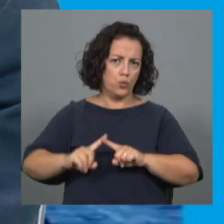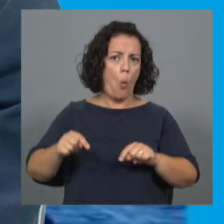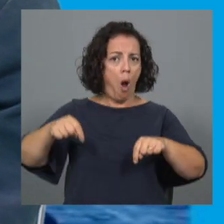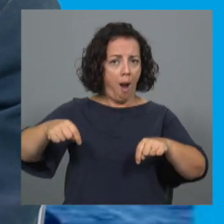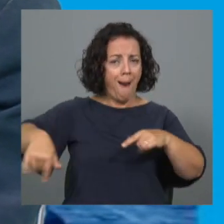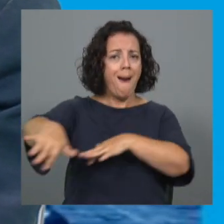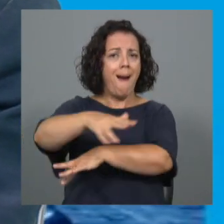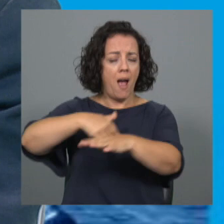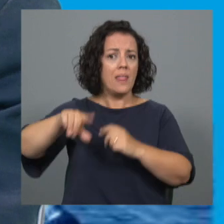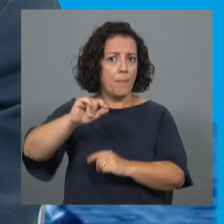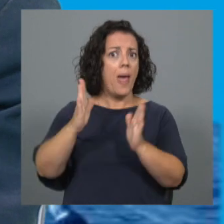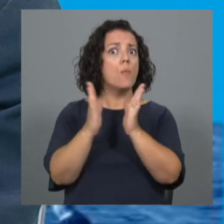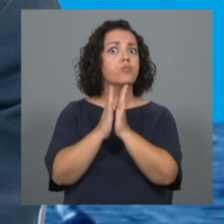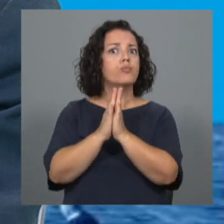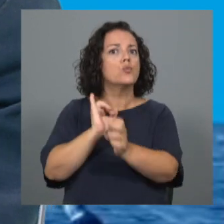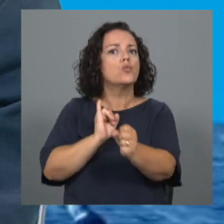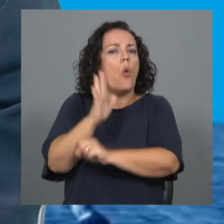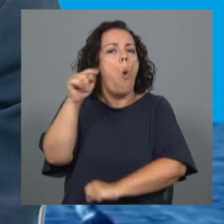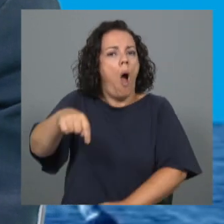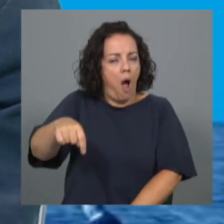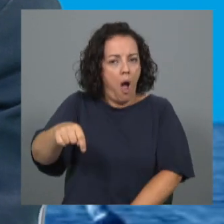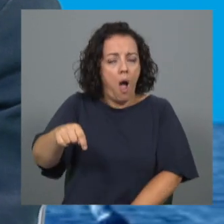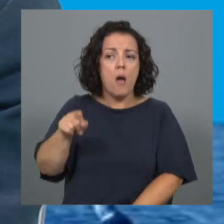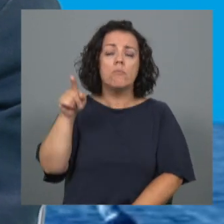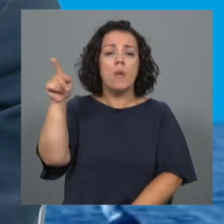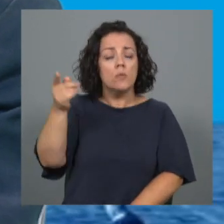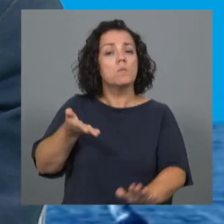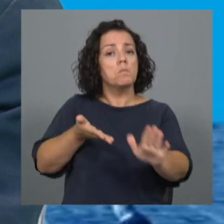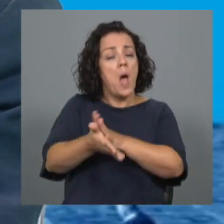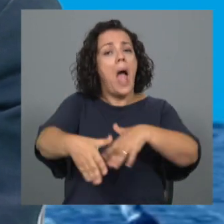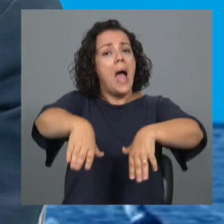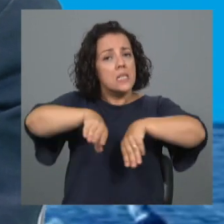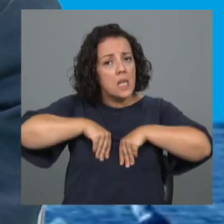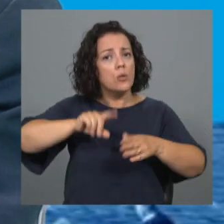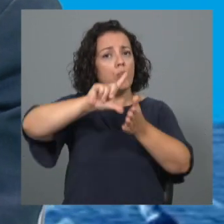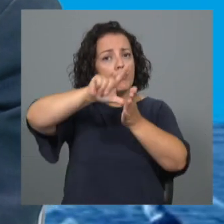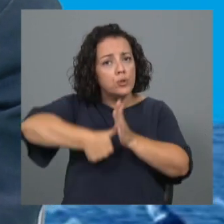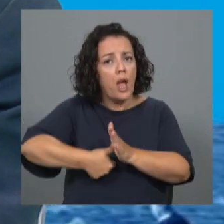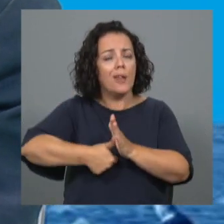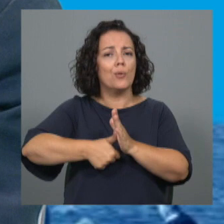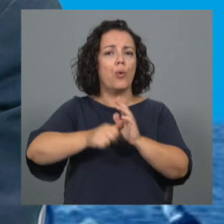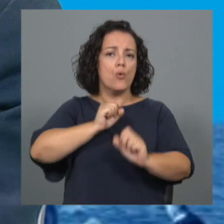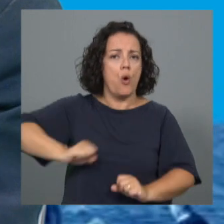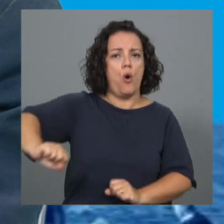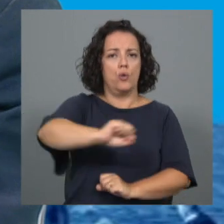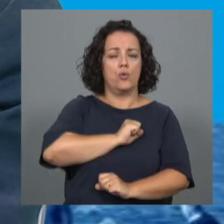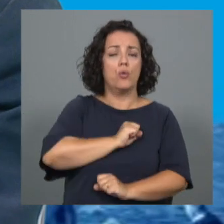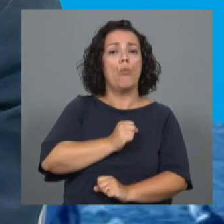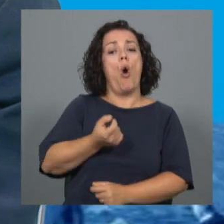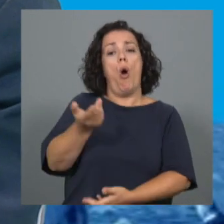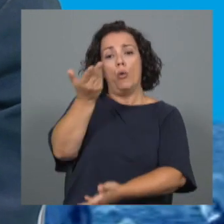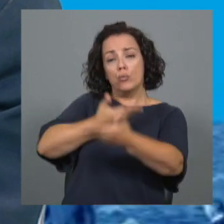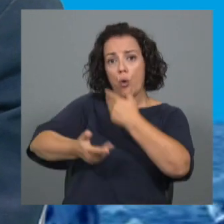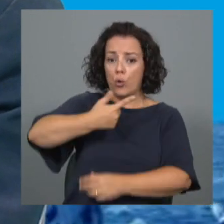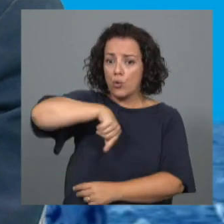e também de outras religiões. E aceitam o nosso projeto educativo e nós também respeitamos, naturalmente, a religião deles